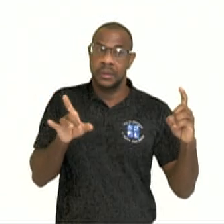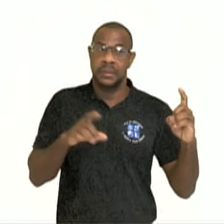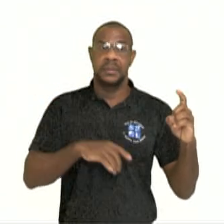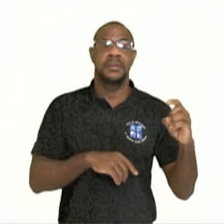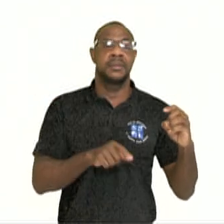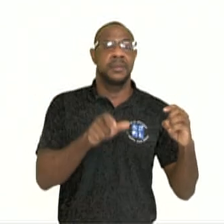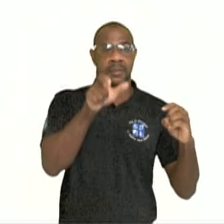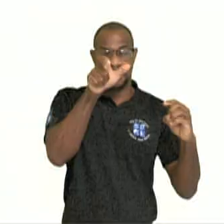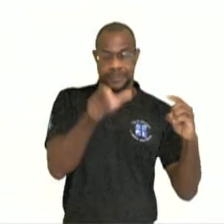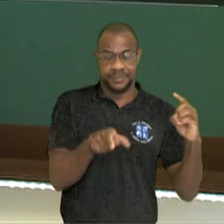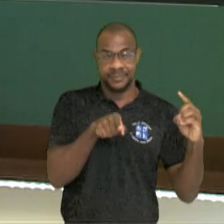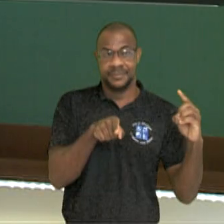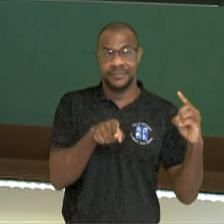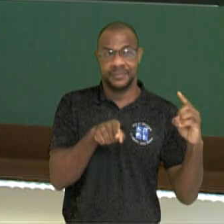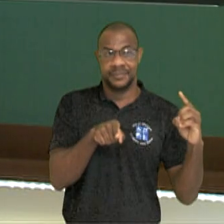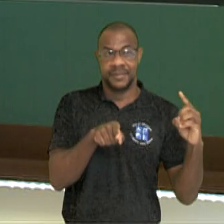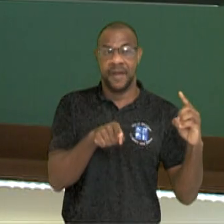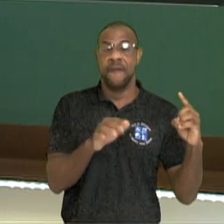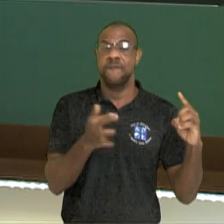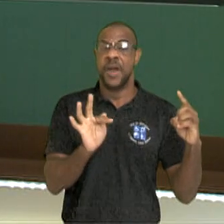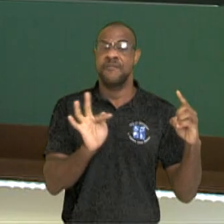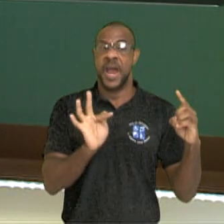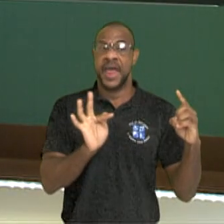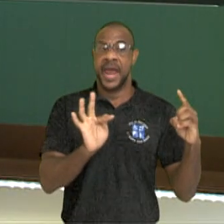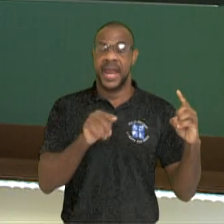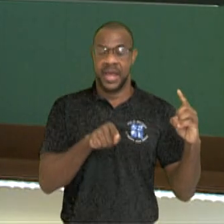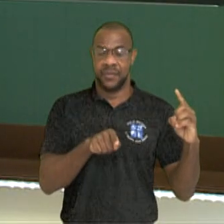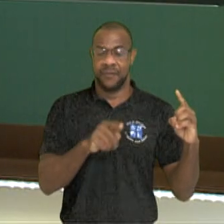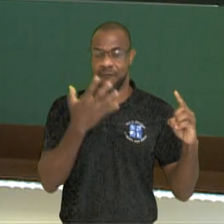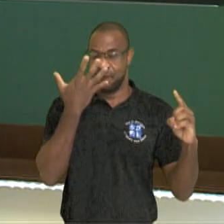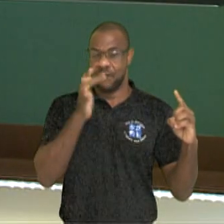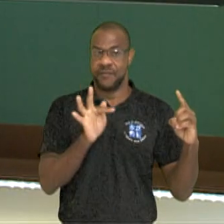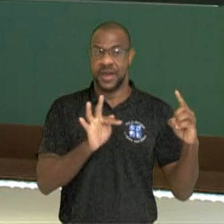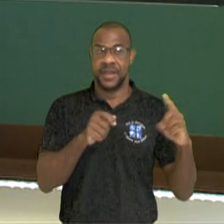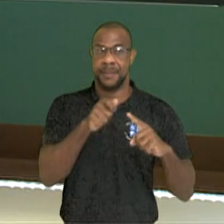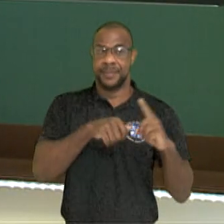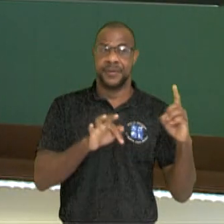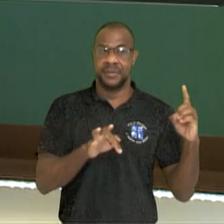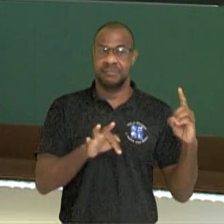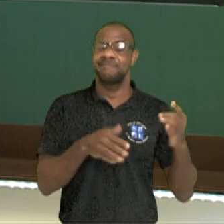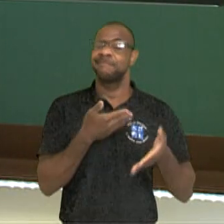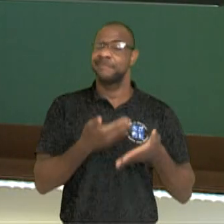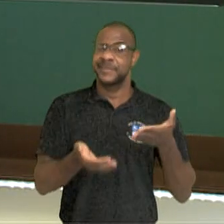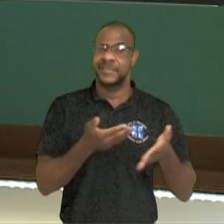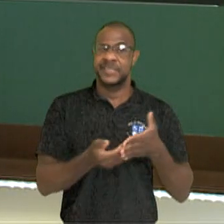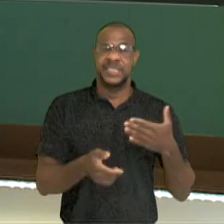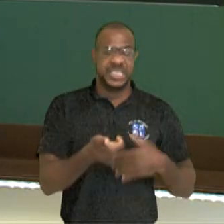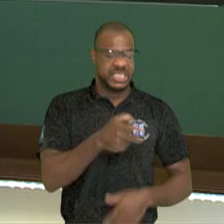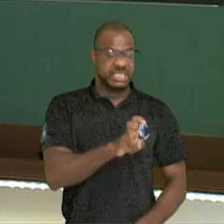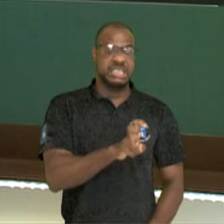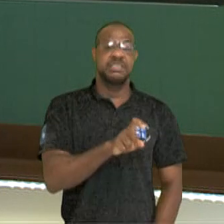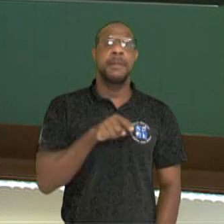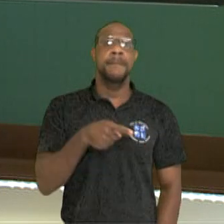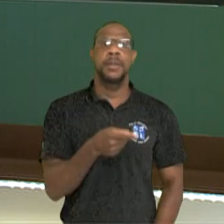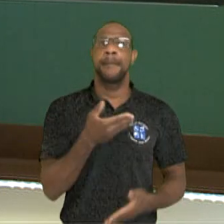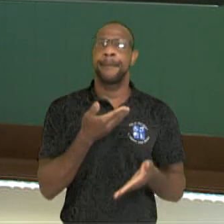negativos. Olha só, fevereiro teve um negativo, teve um prejuízo de